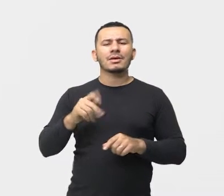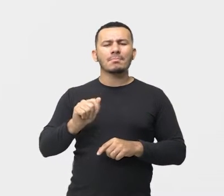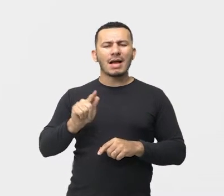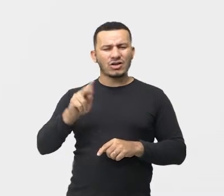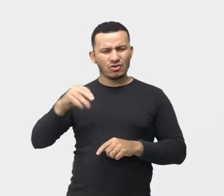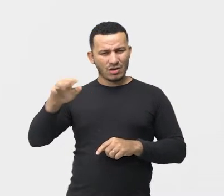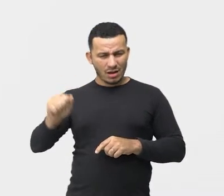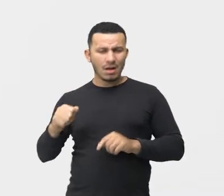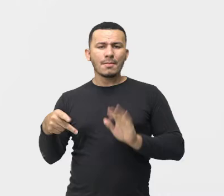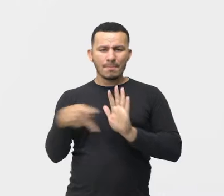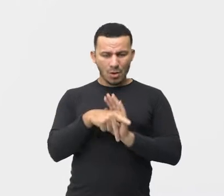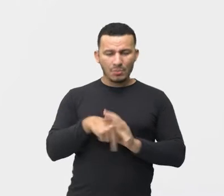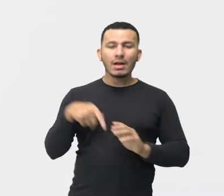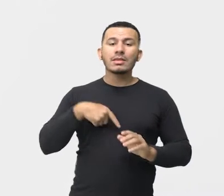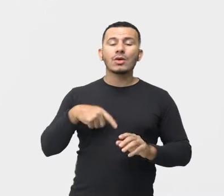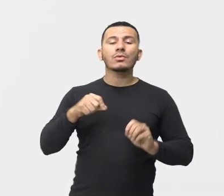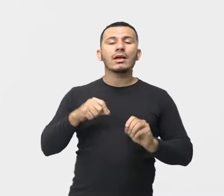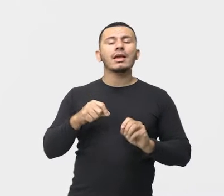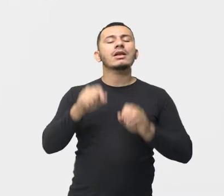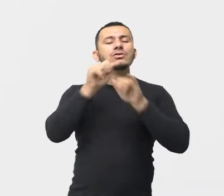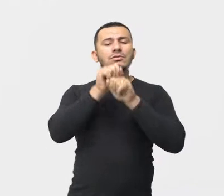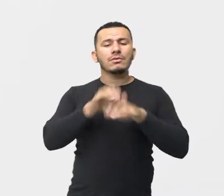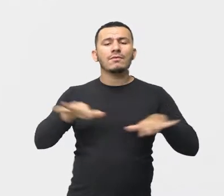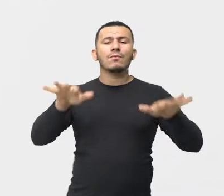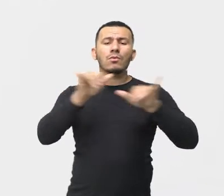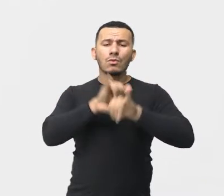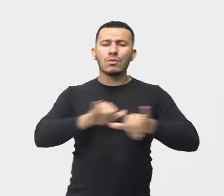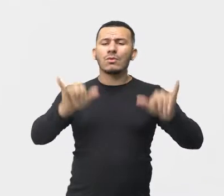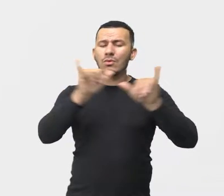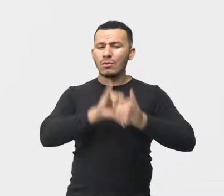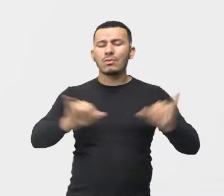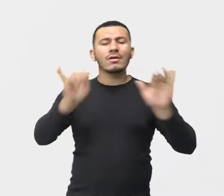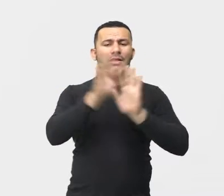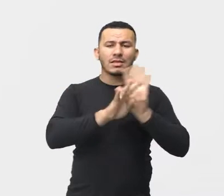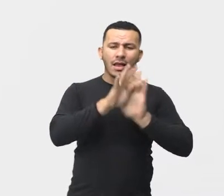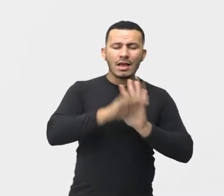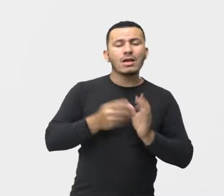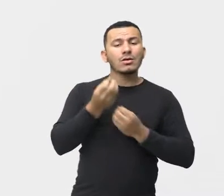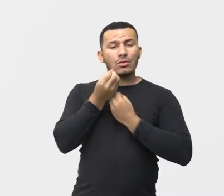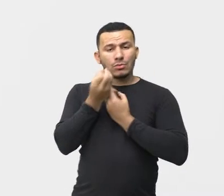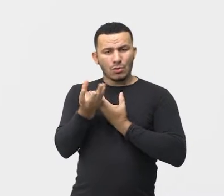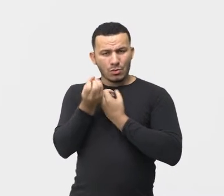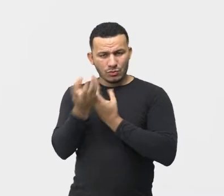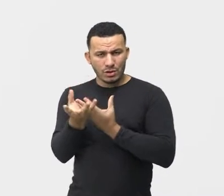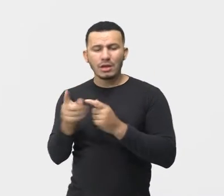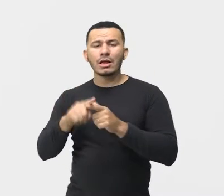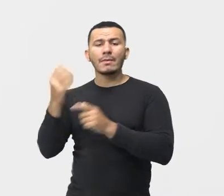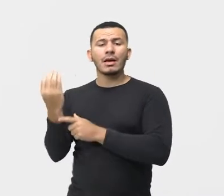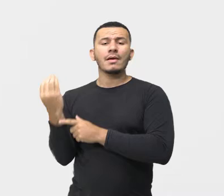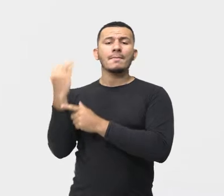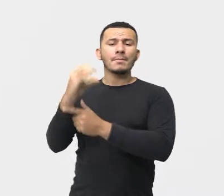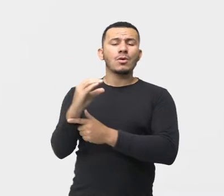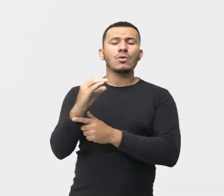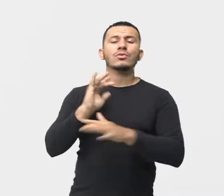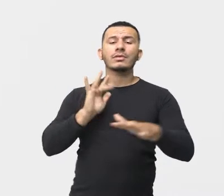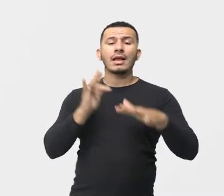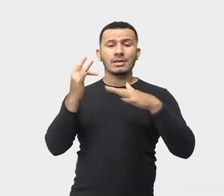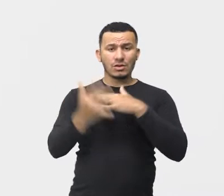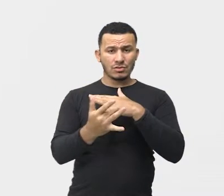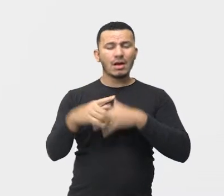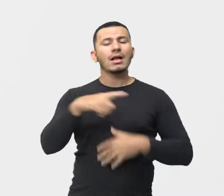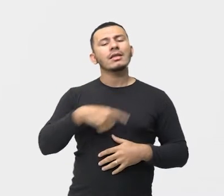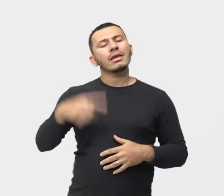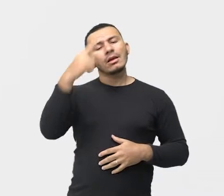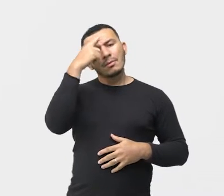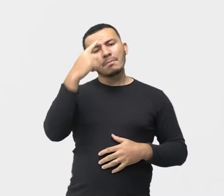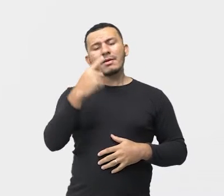própria, eles também divulgam os seus textos, as suas notícias nas redes sociais. Eles criam